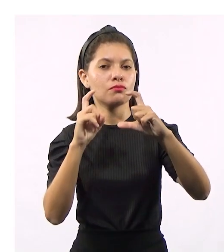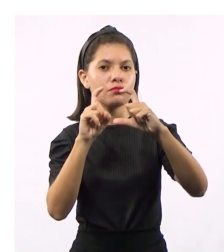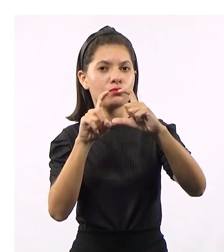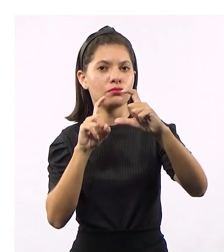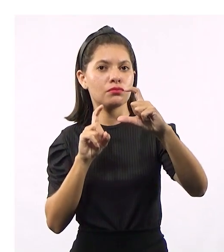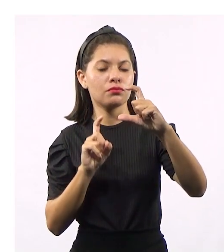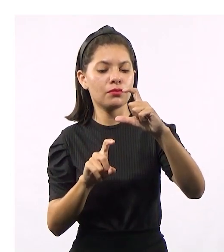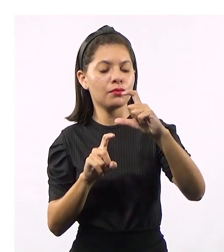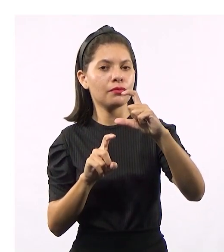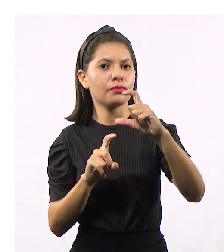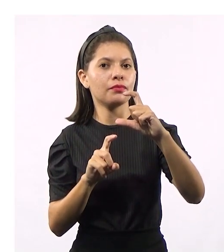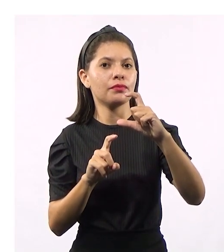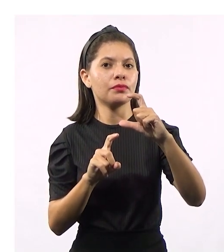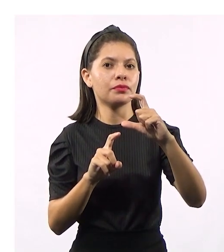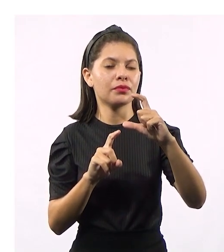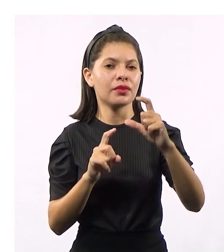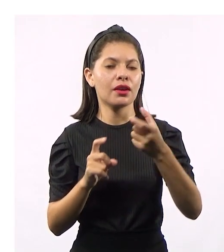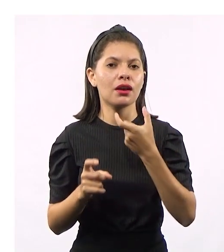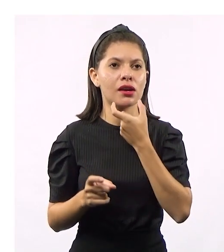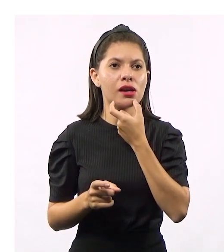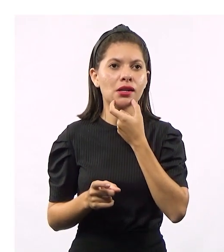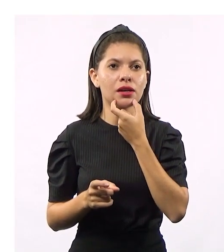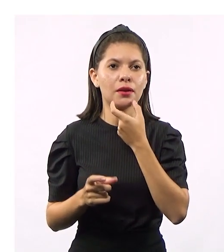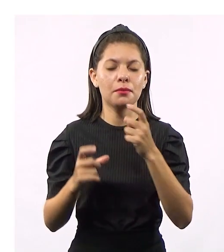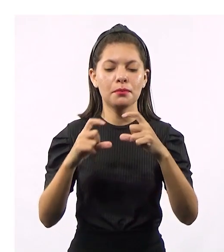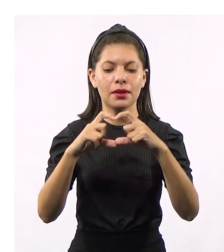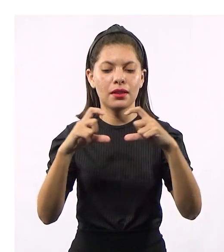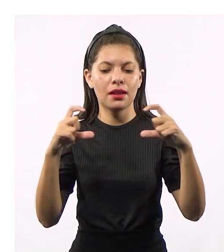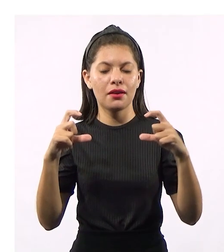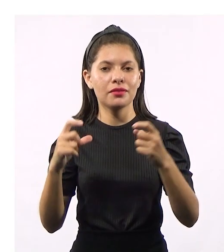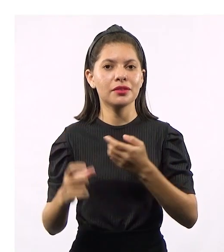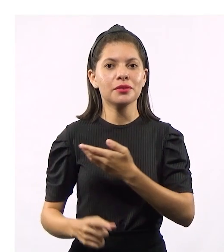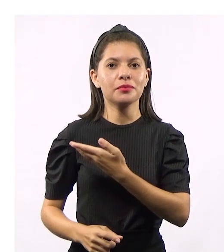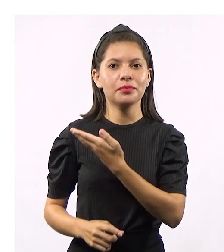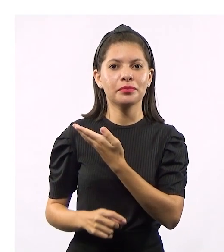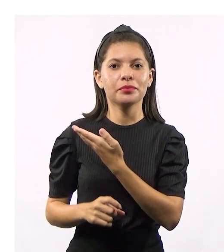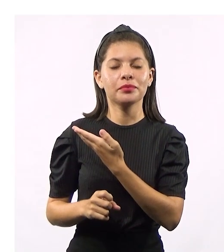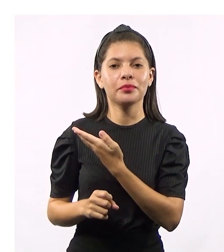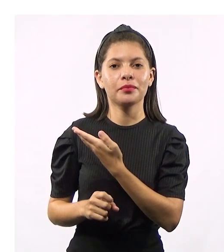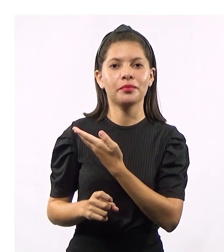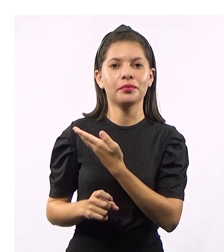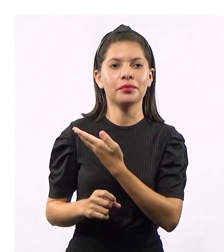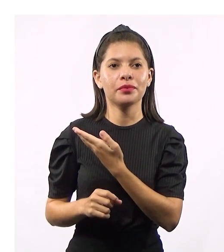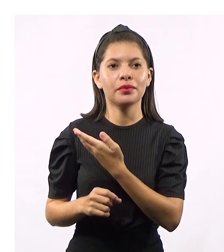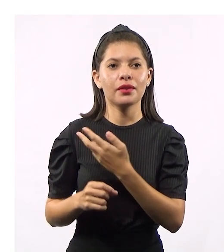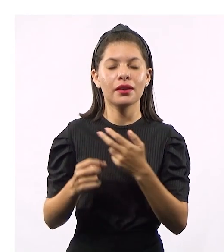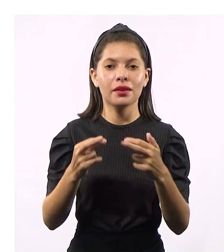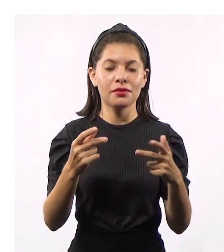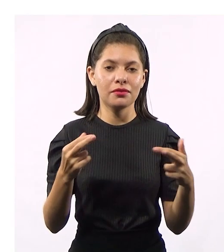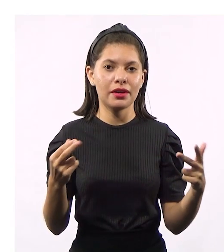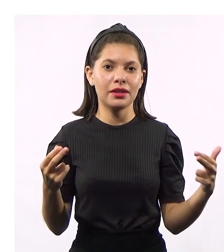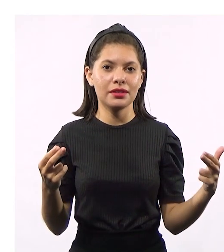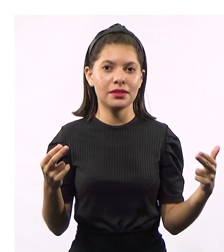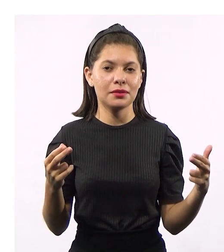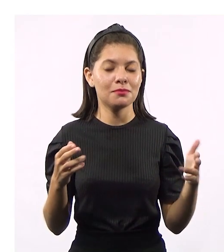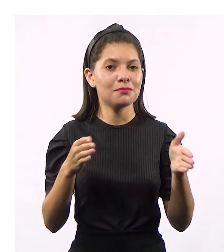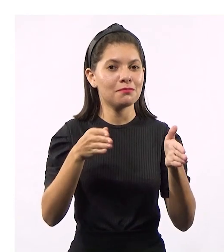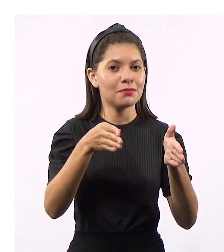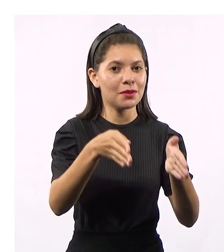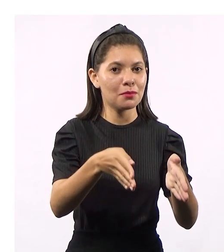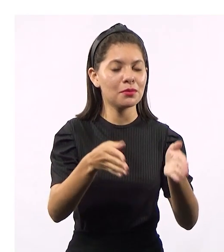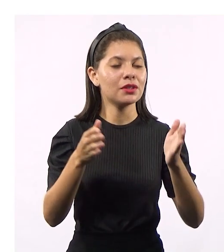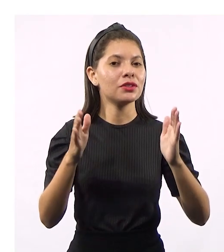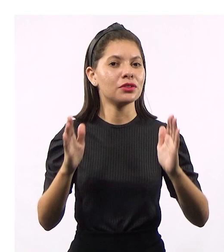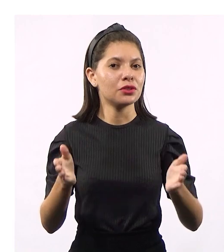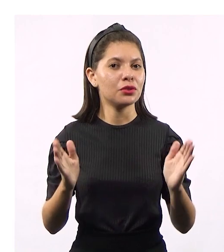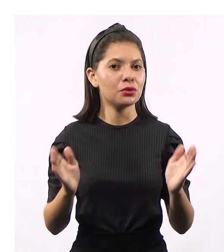Survey, Typeform, Poly, entre outros. Mas especificamente na aula de hoje a gente vai falar do Google